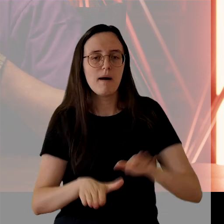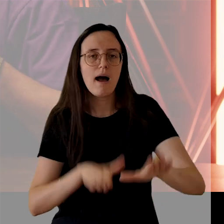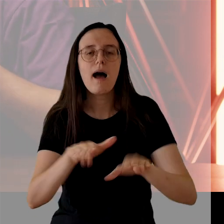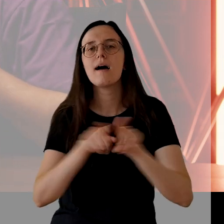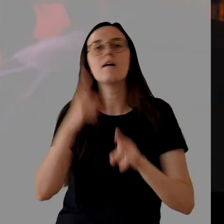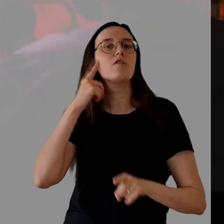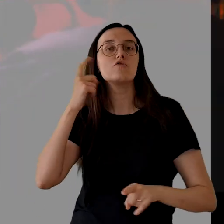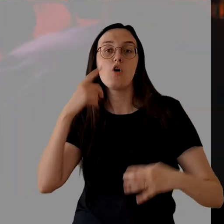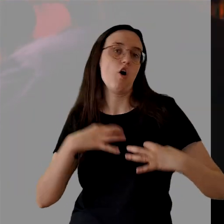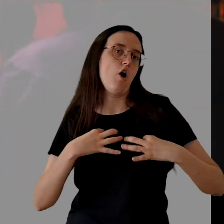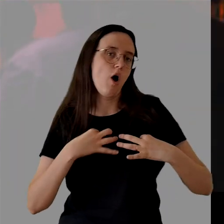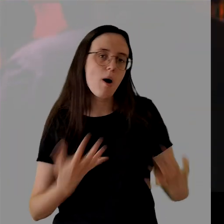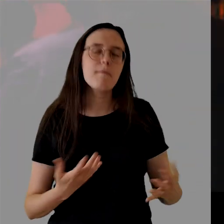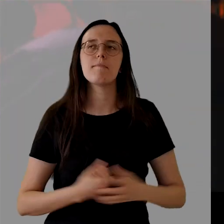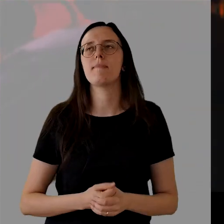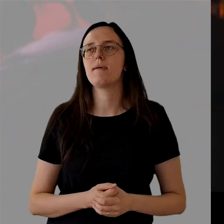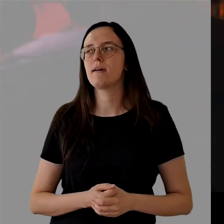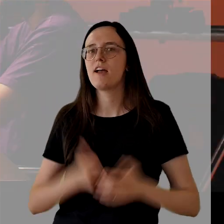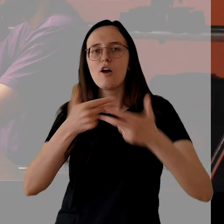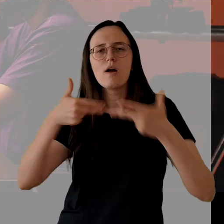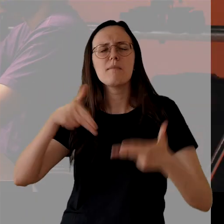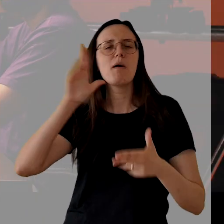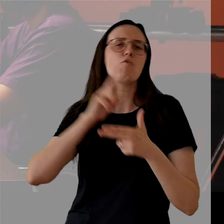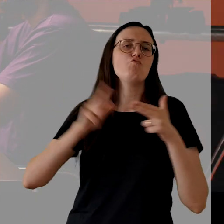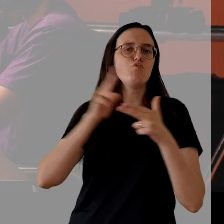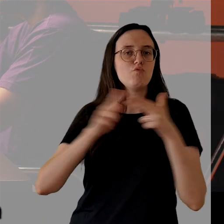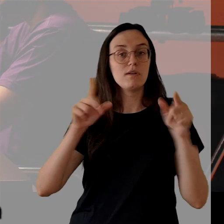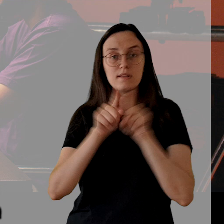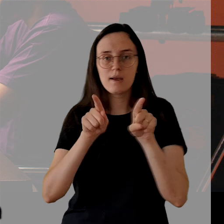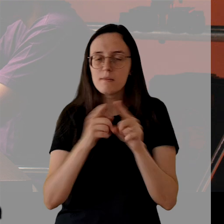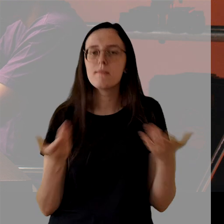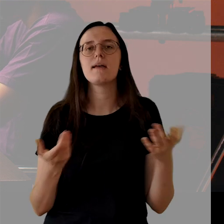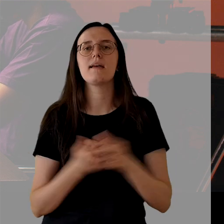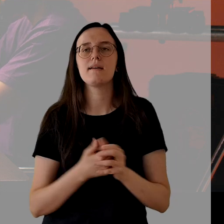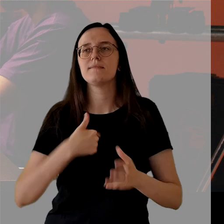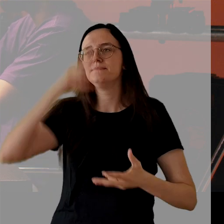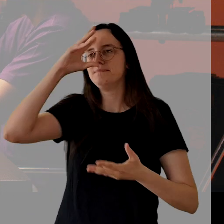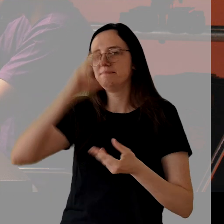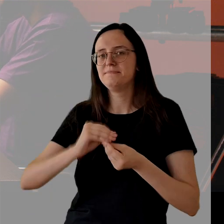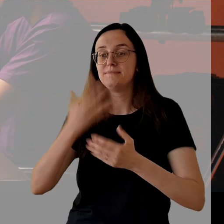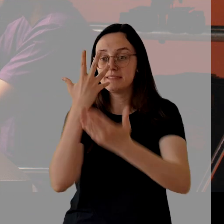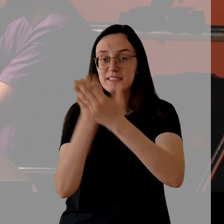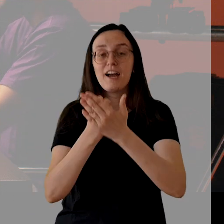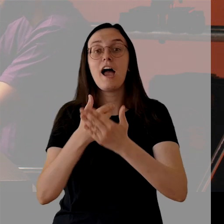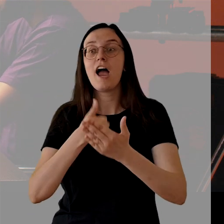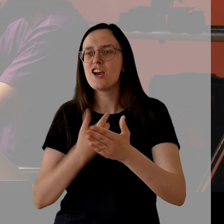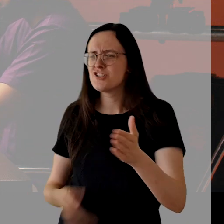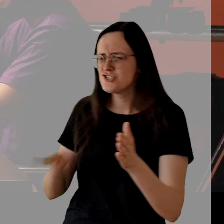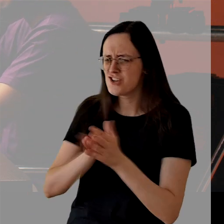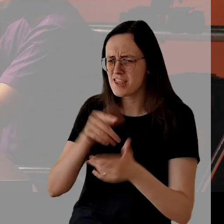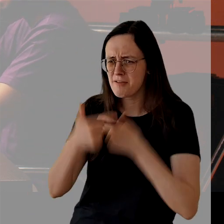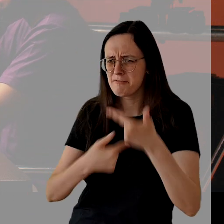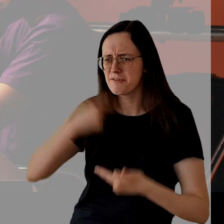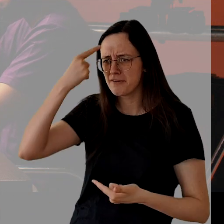das roupas, que é algo mais sutil, né? Que eu mesmo só fui entender que era gravado quando fui trabalhar com isso, nem